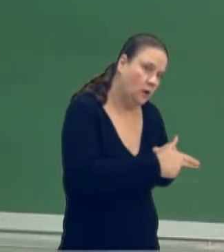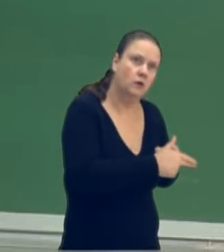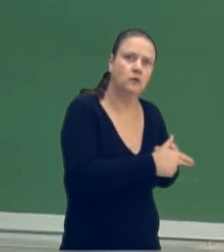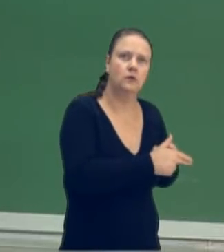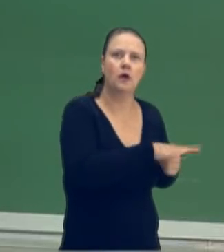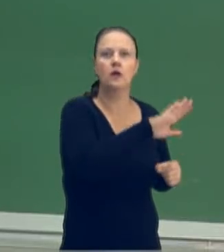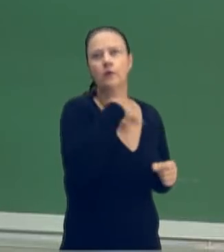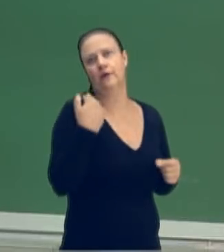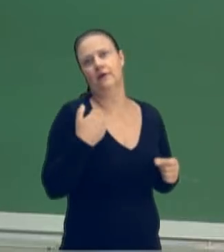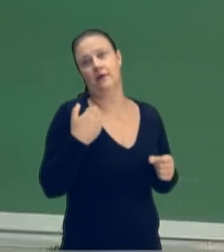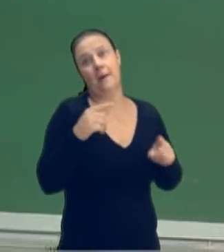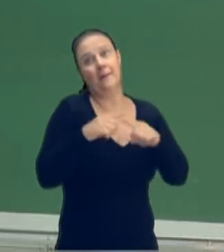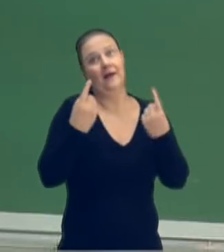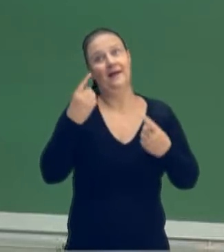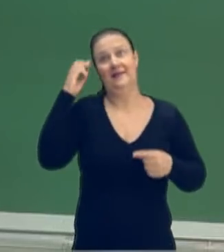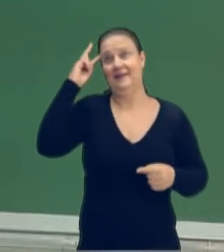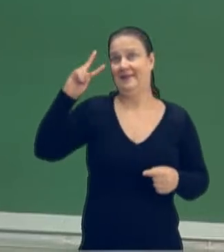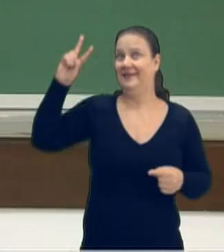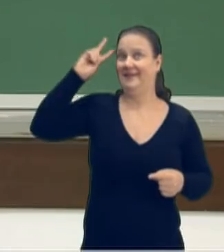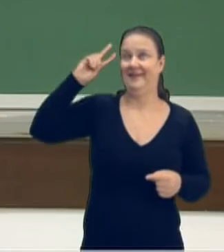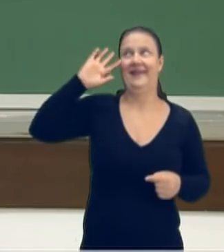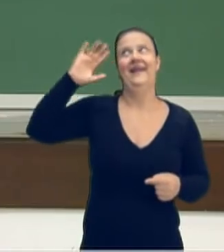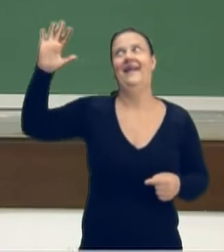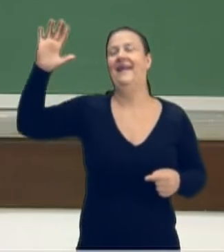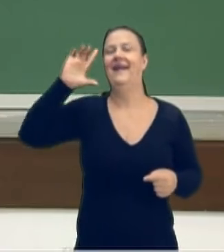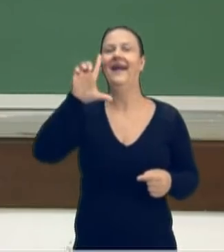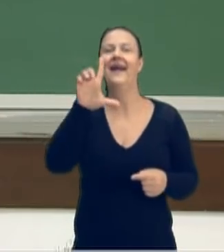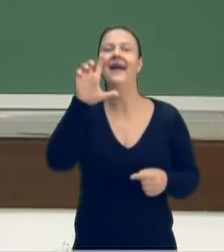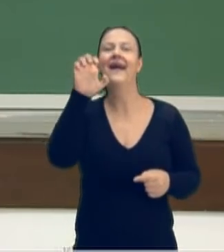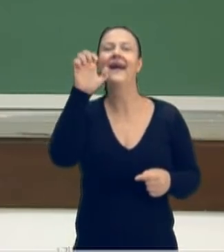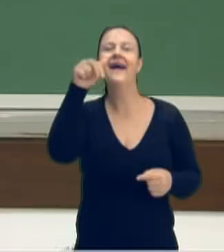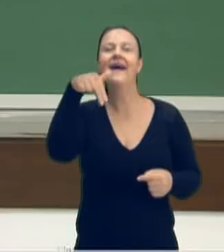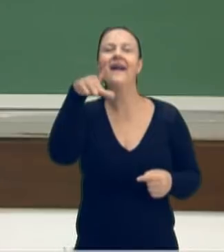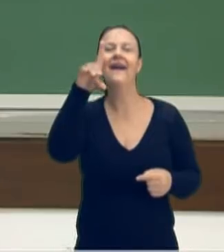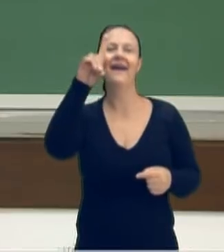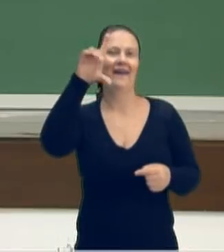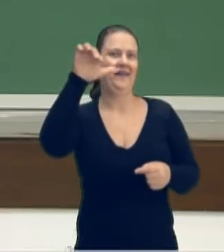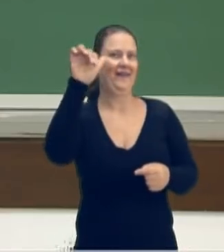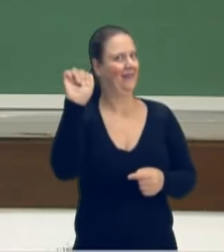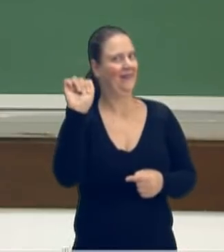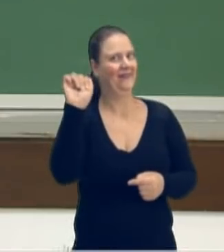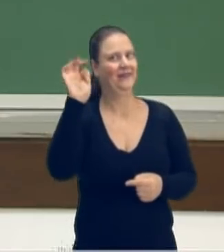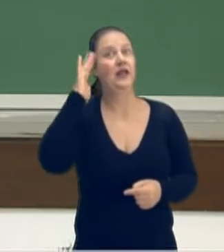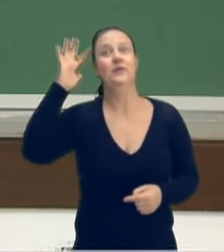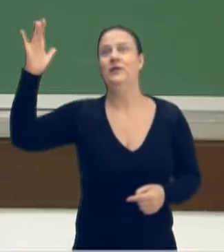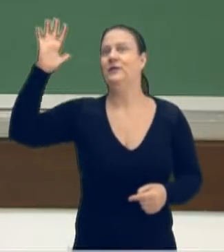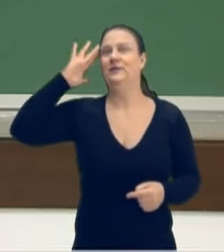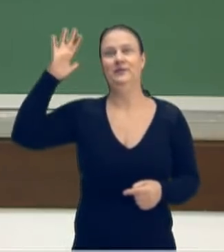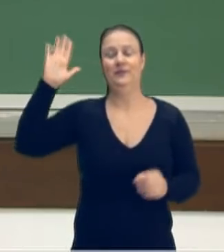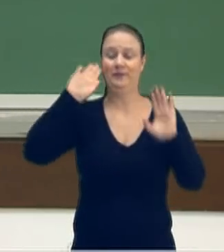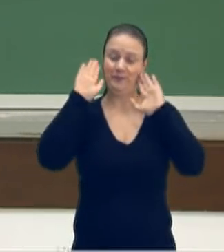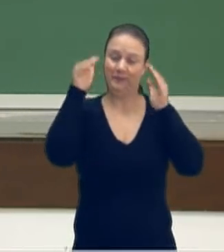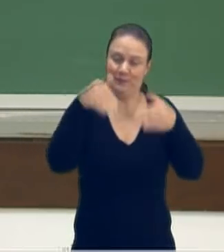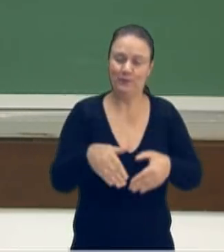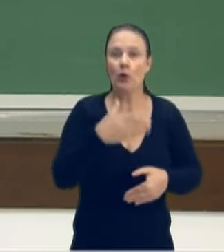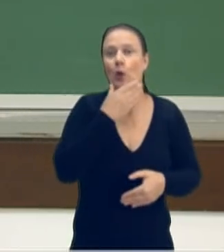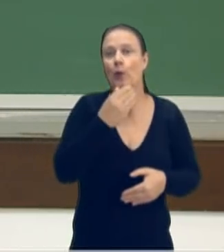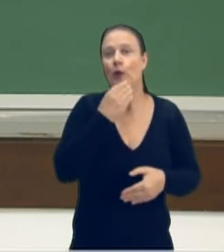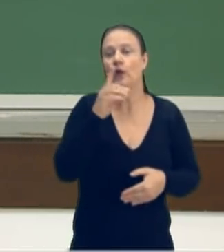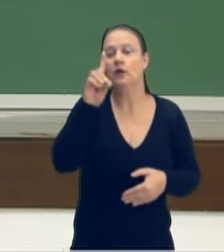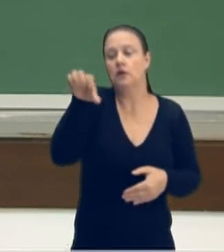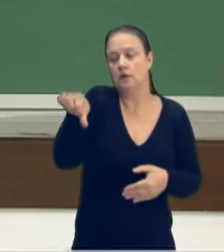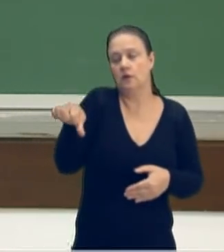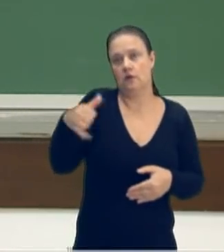uma lenda também, tudo bem? É uma das lendas em torno do menino faraó, que morreu apenas com 19